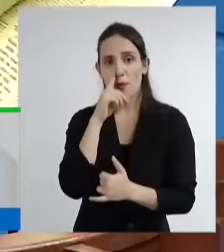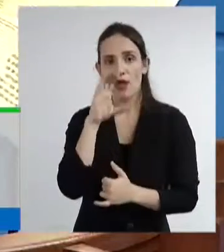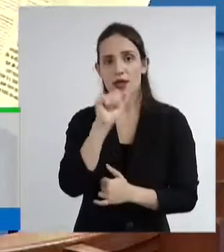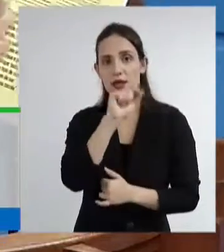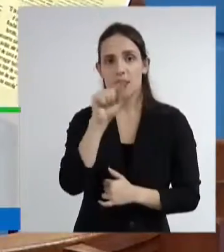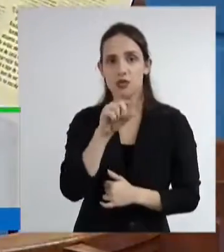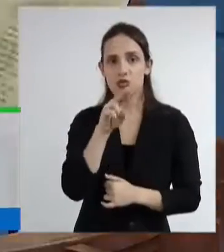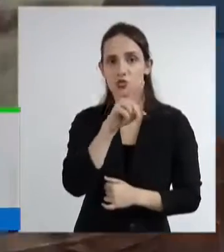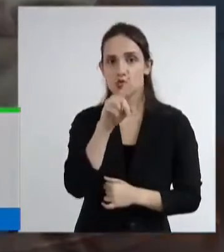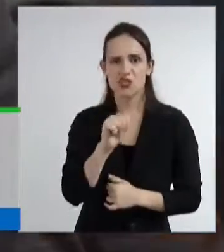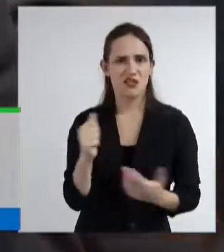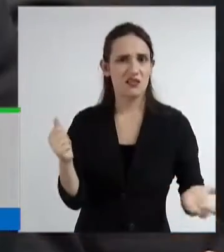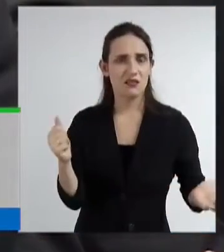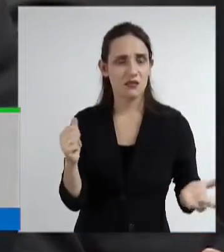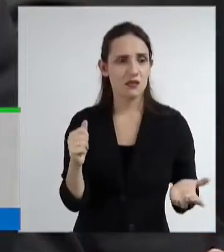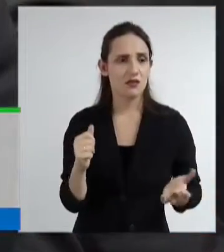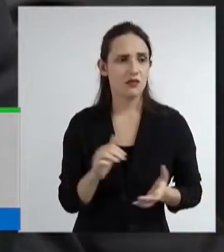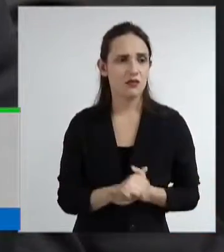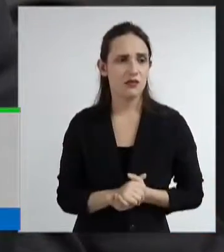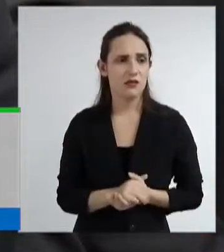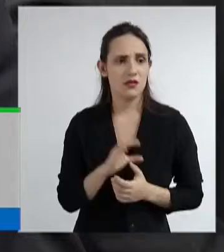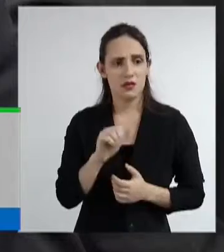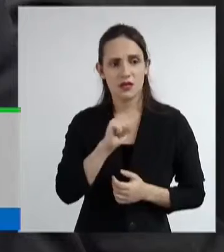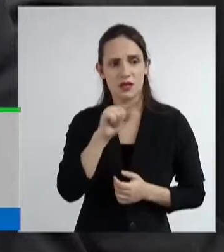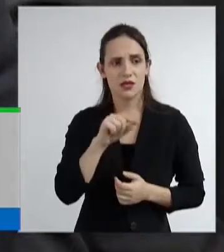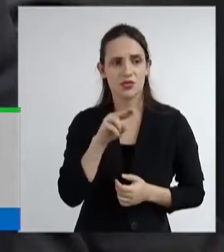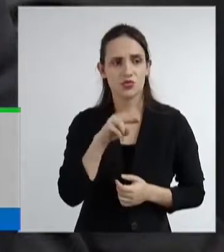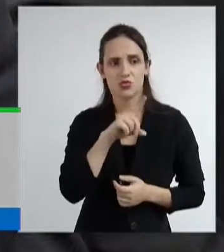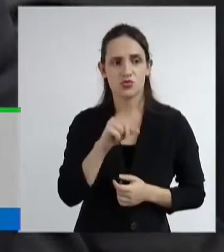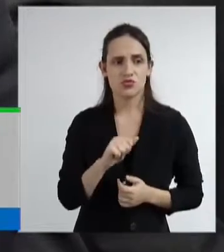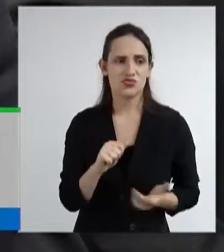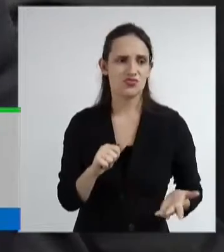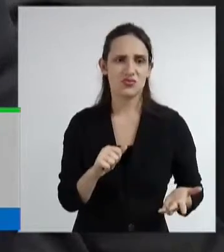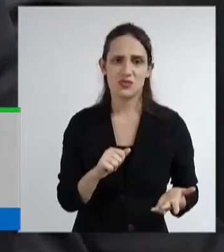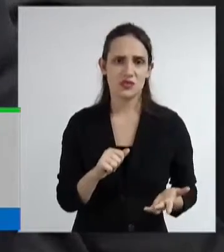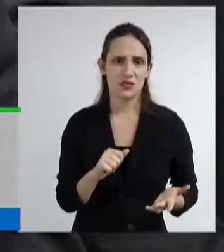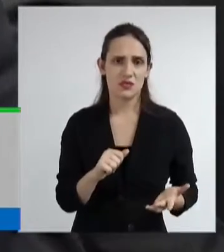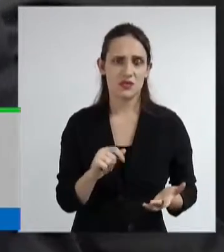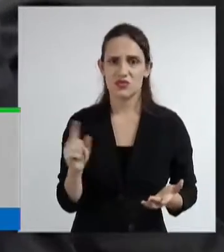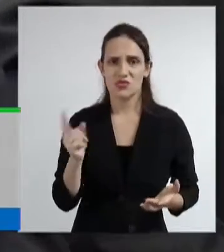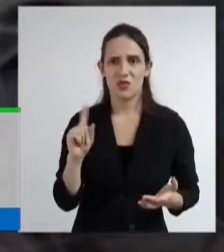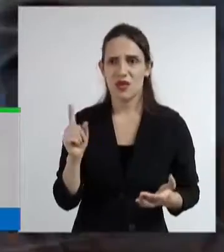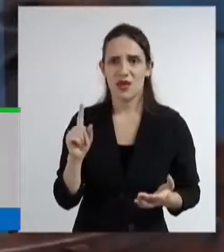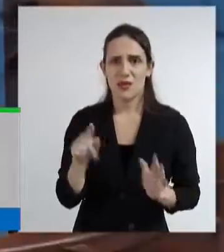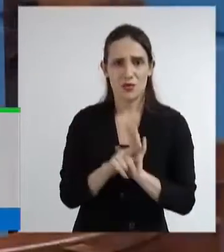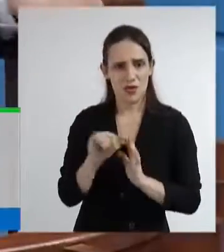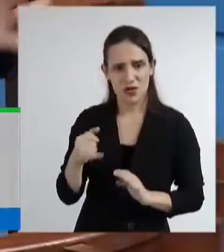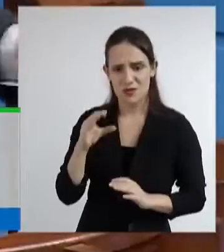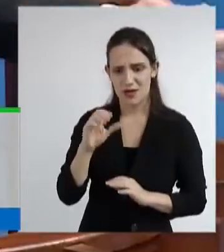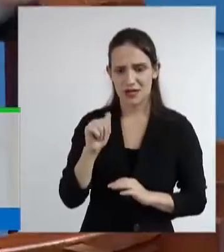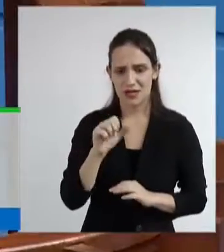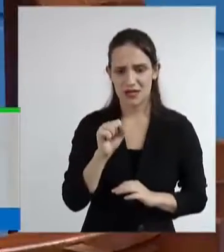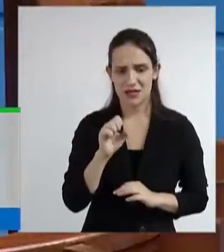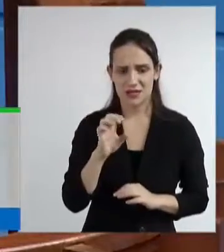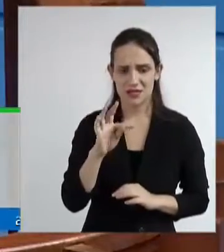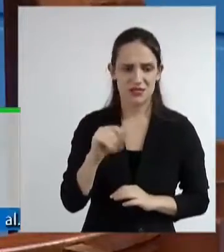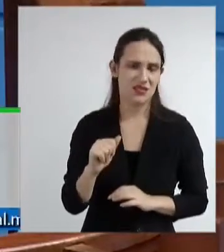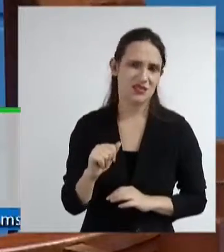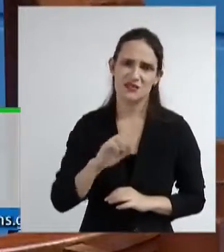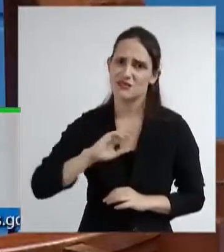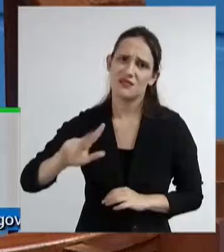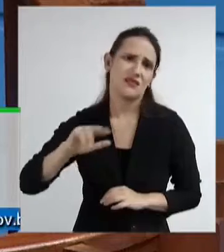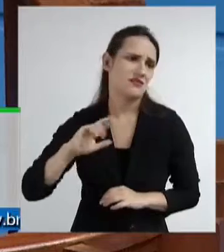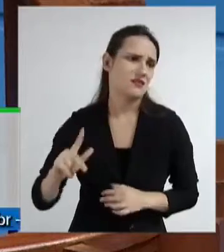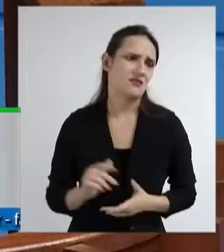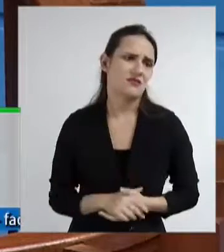Cazuza, que ele falou que o Cazuza falou uma coisa que não foi no programa Caceta e Planeta, que o cara falou isso, e ele